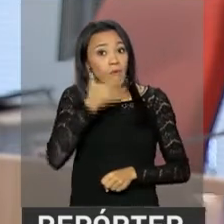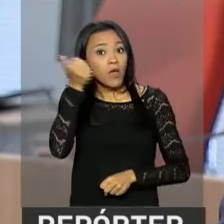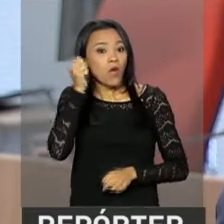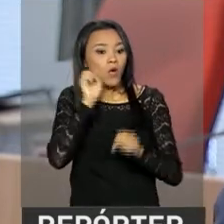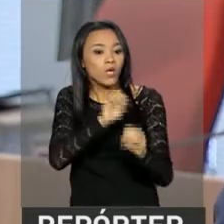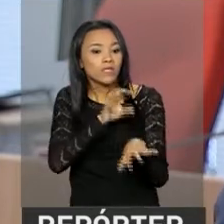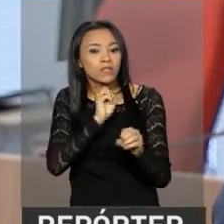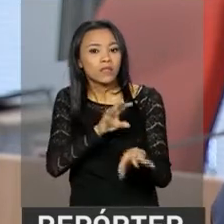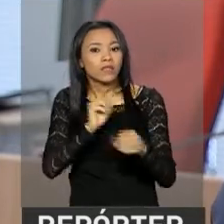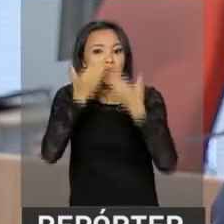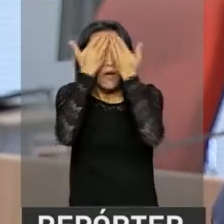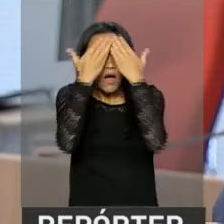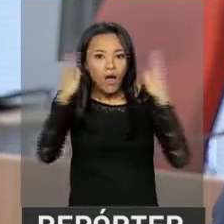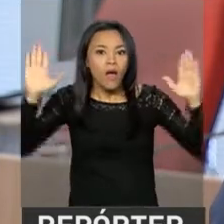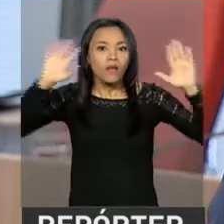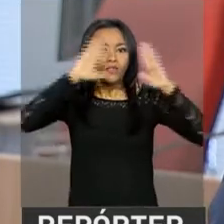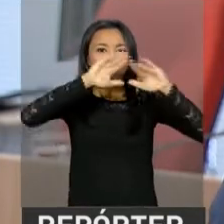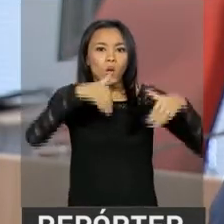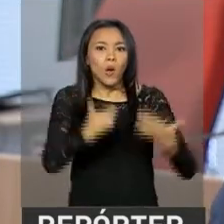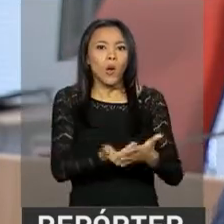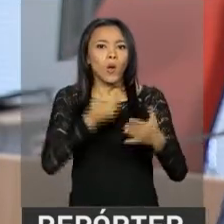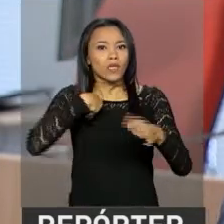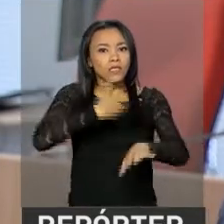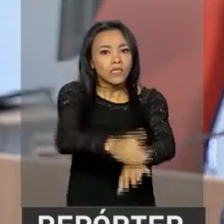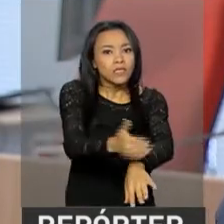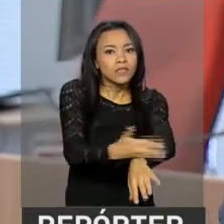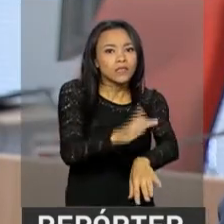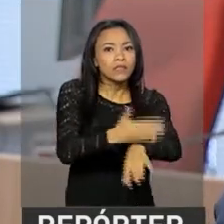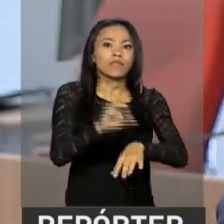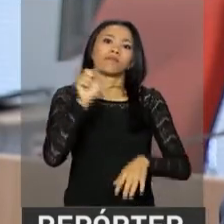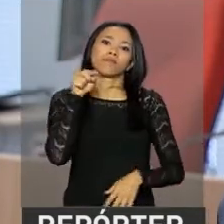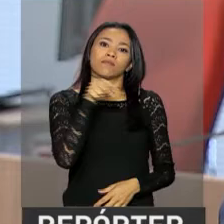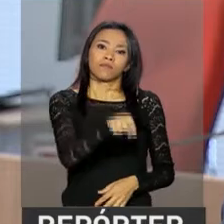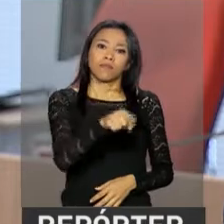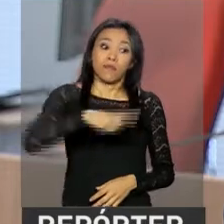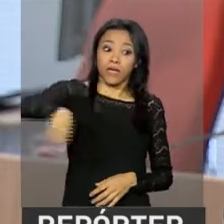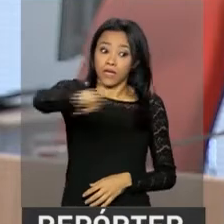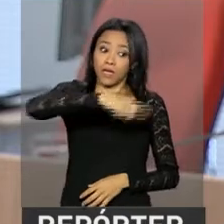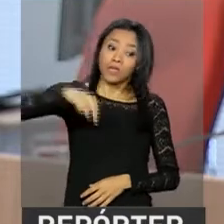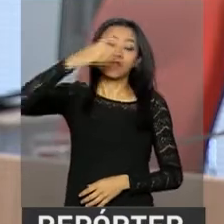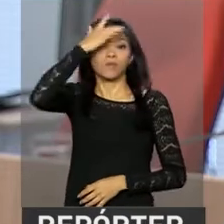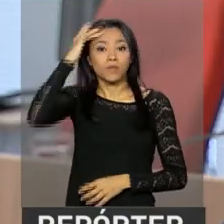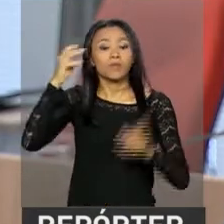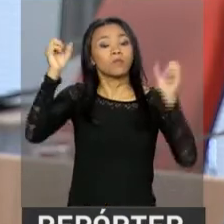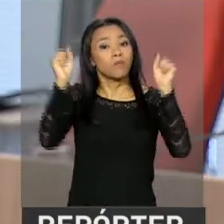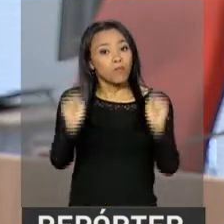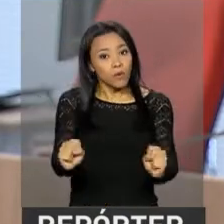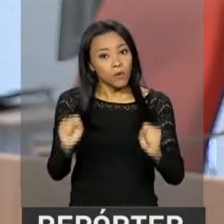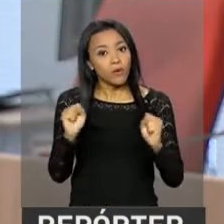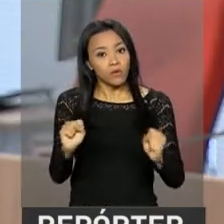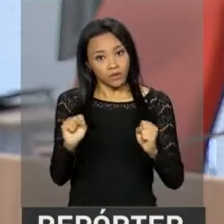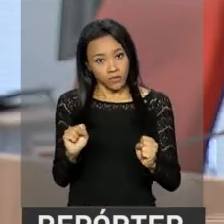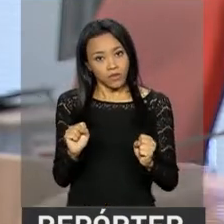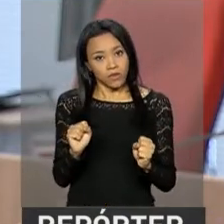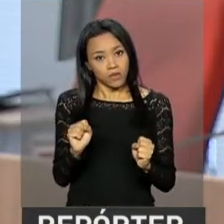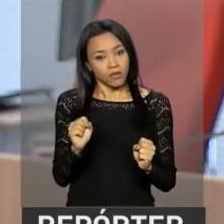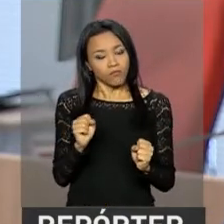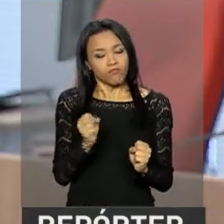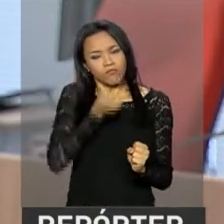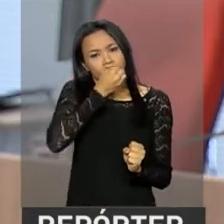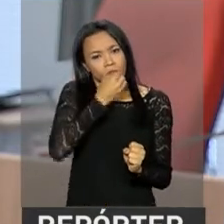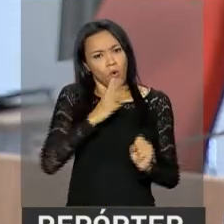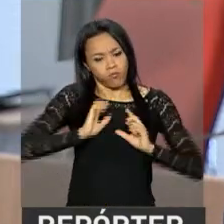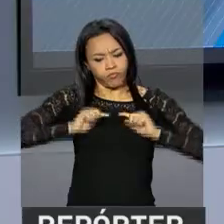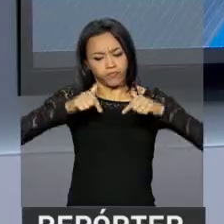população e escolas em capacitação para que a população possa instante é qualificado para um